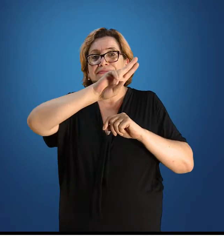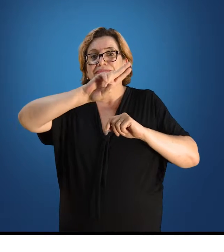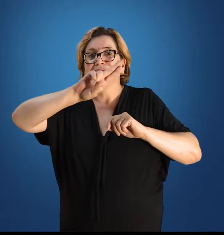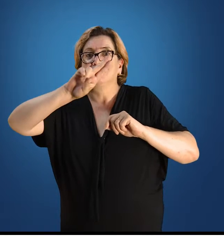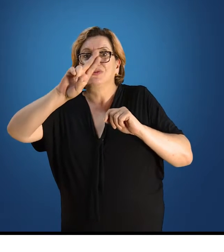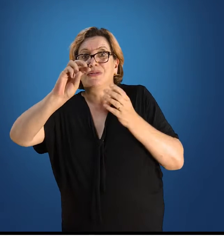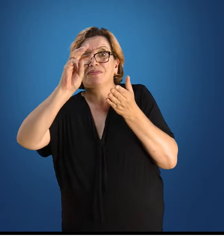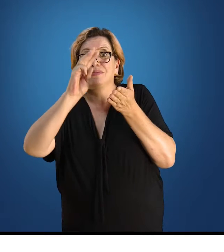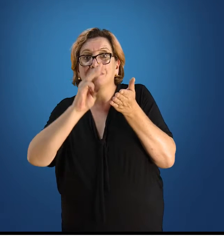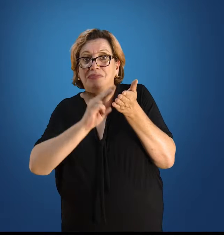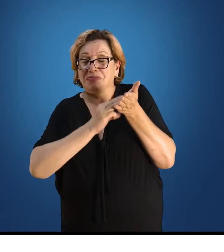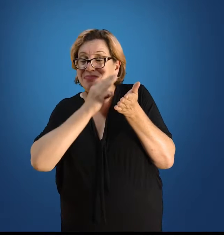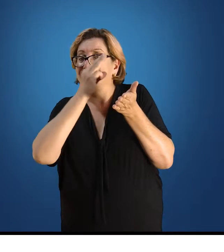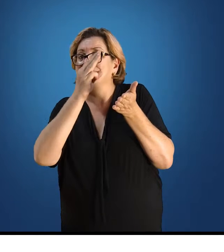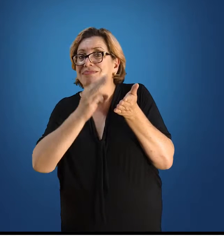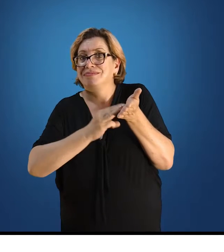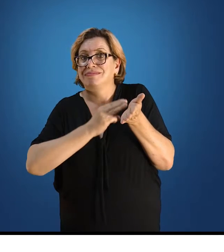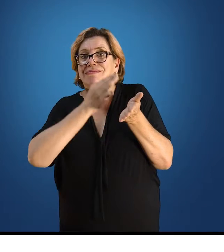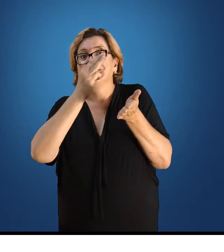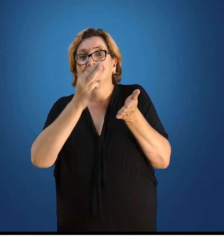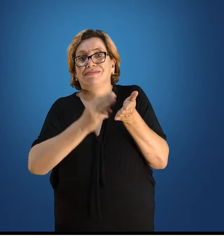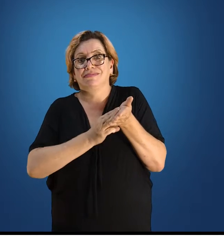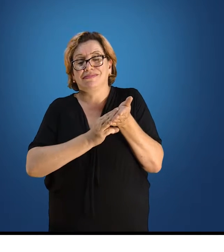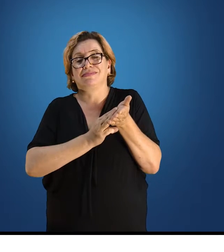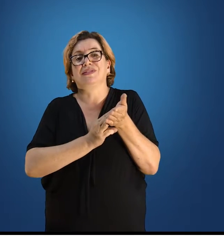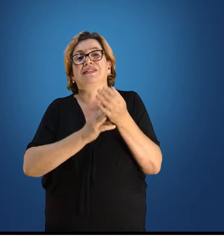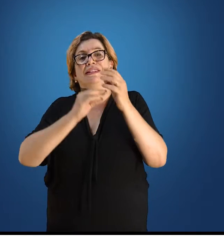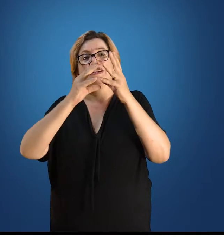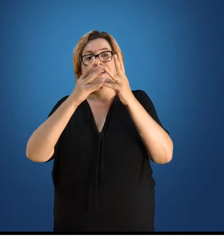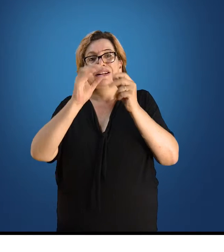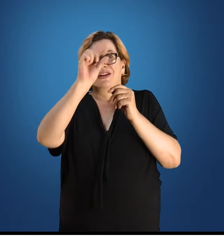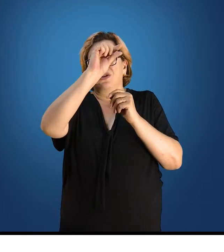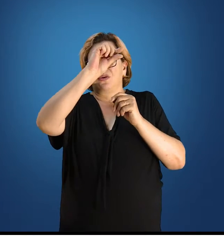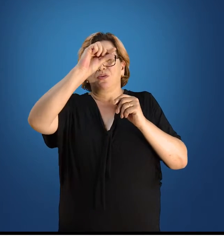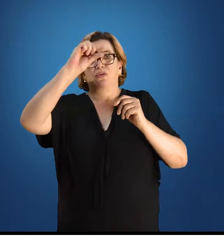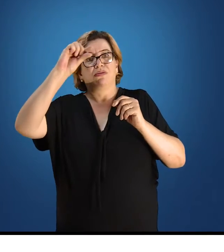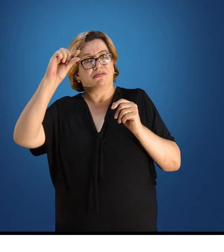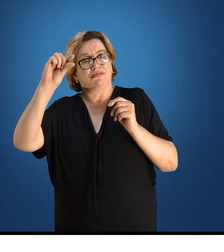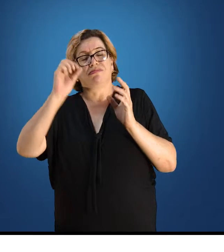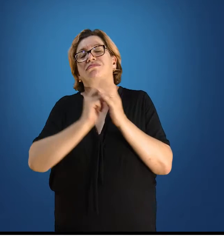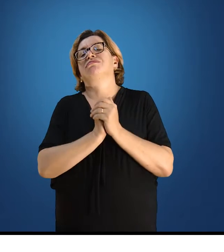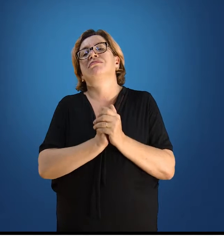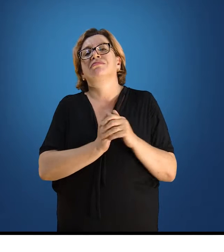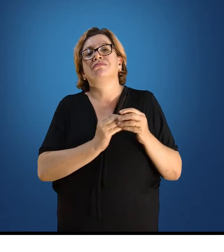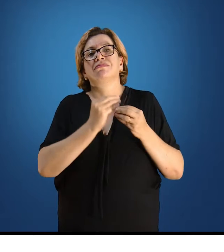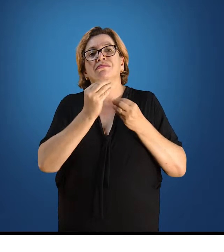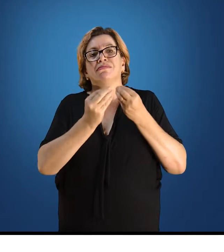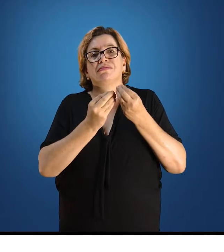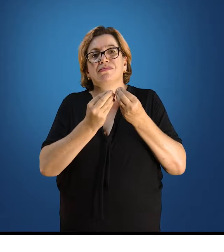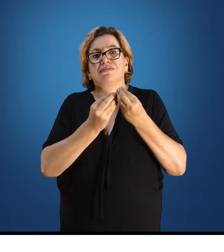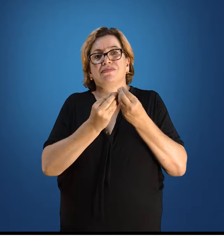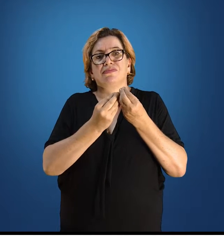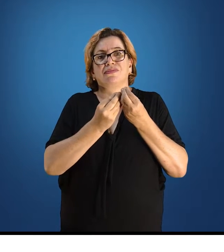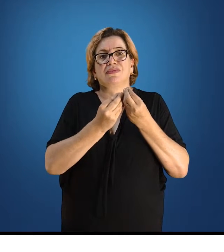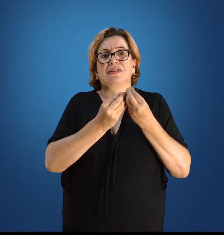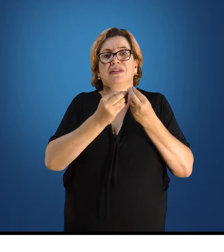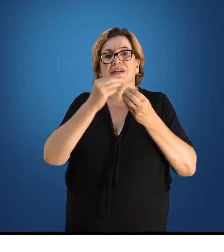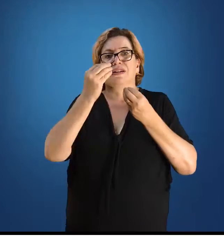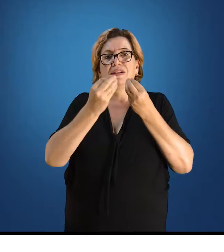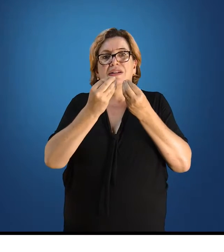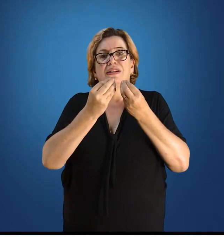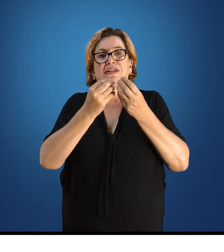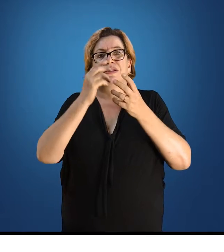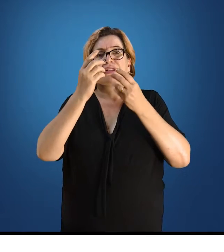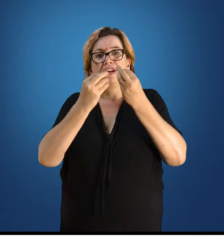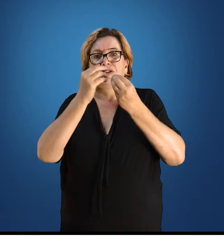ela faz parte do todo que você vai citar agora, que é a monografia. Então, você está citando Levi G.,